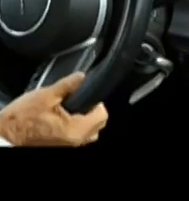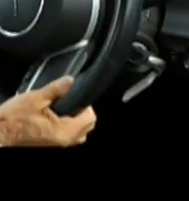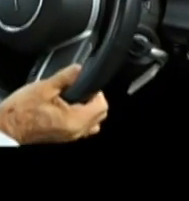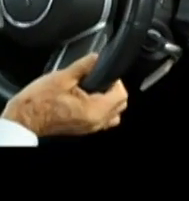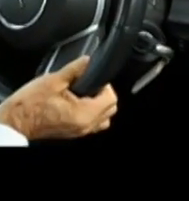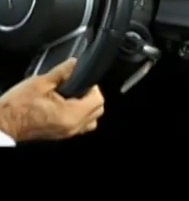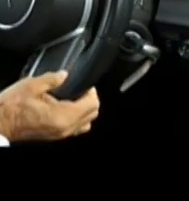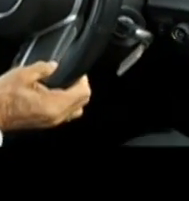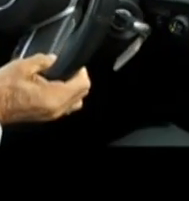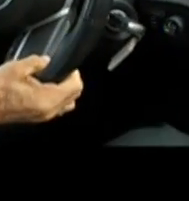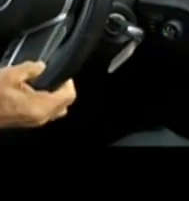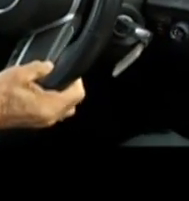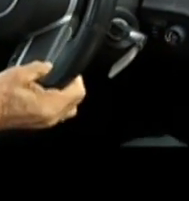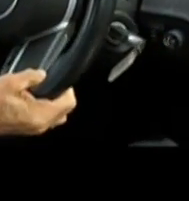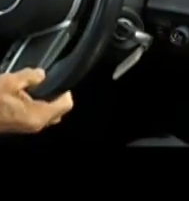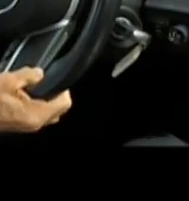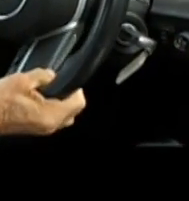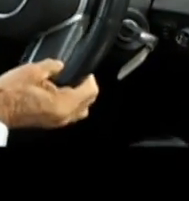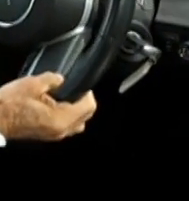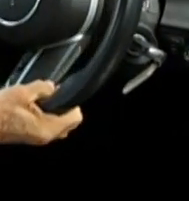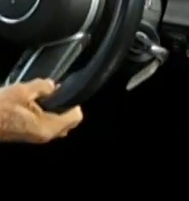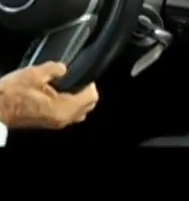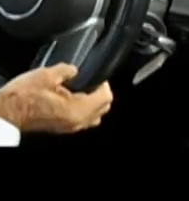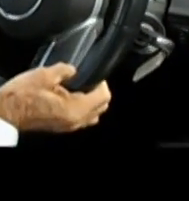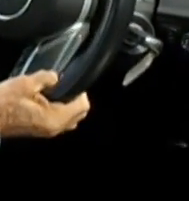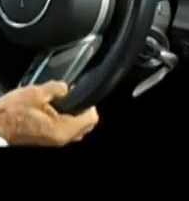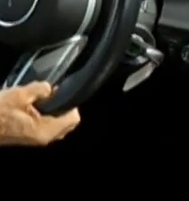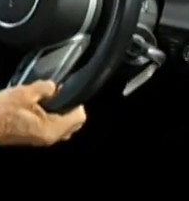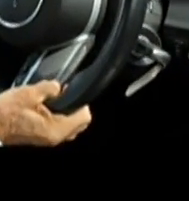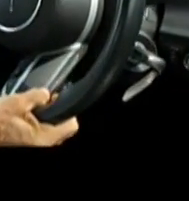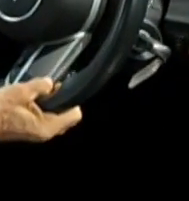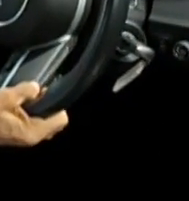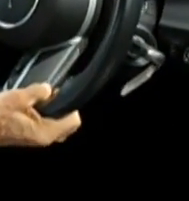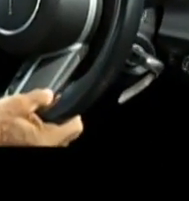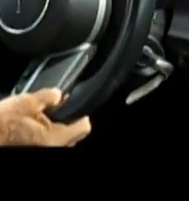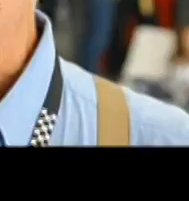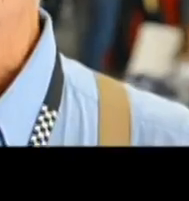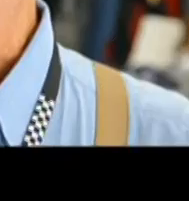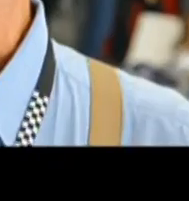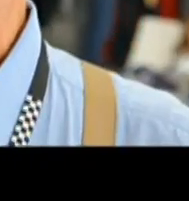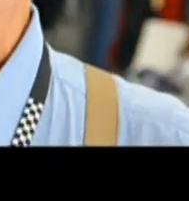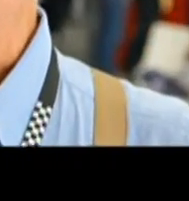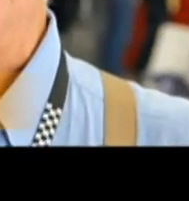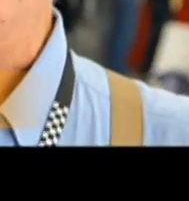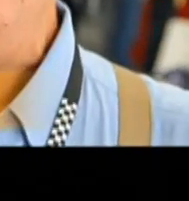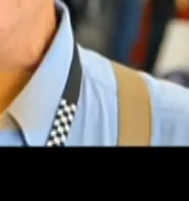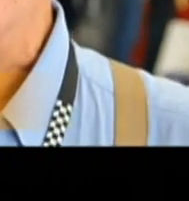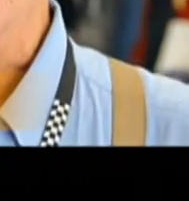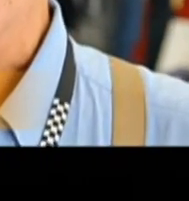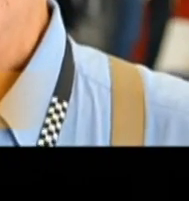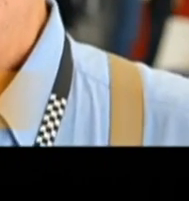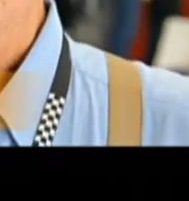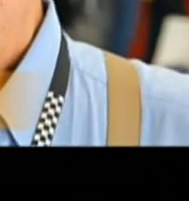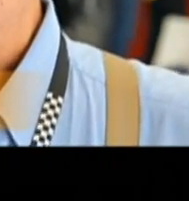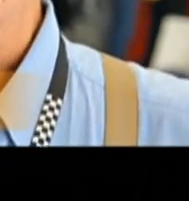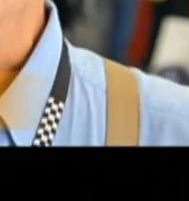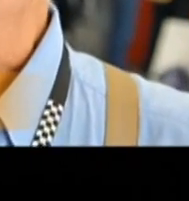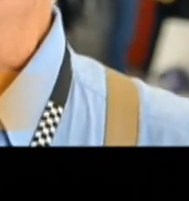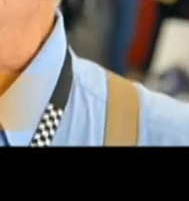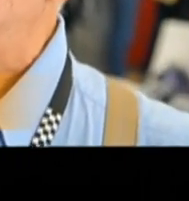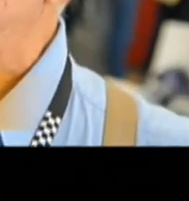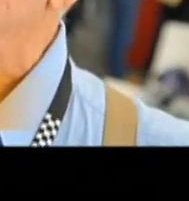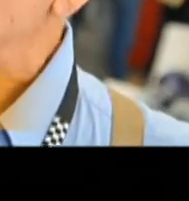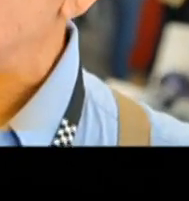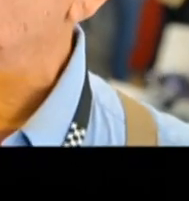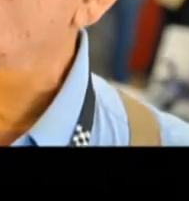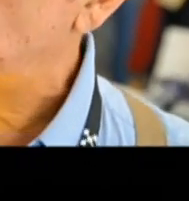Consciência é o único caminho para mudar isso. O Emerson foi o homem que levantou pela primeira vez essa